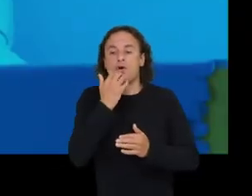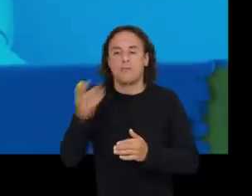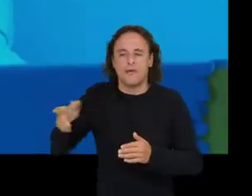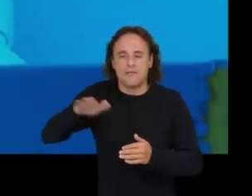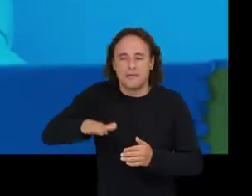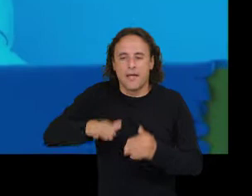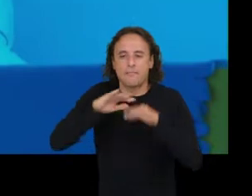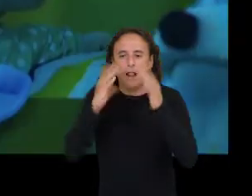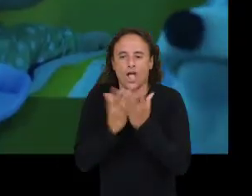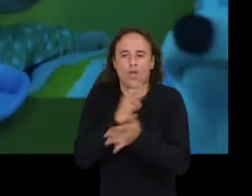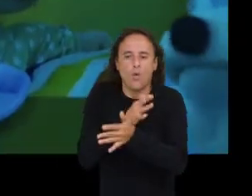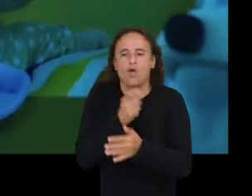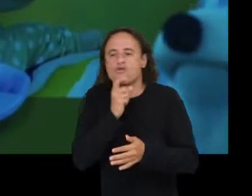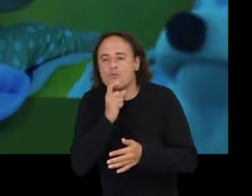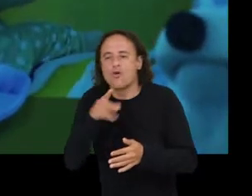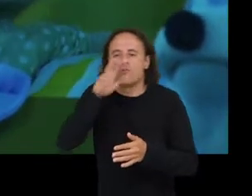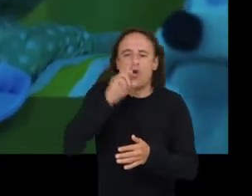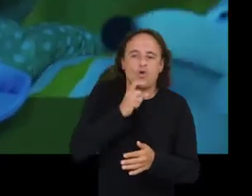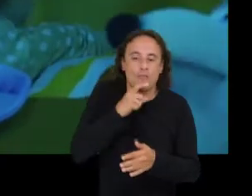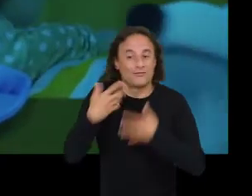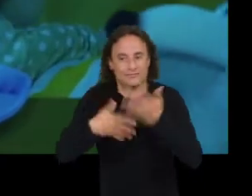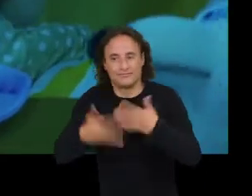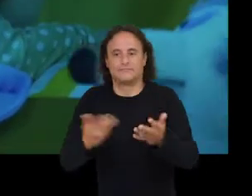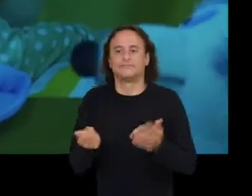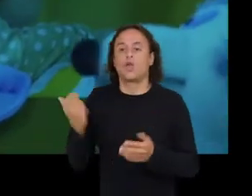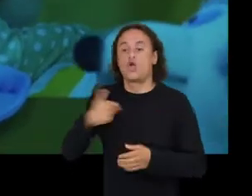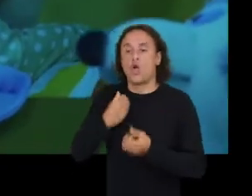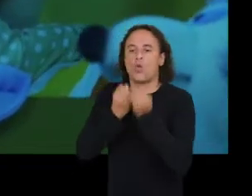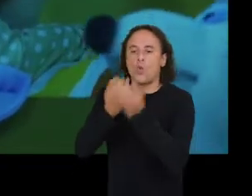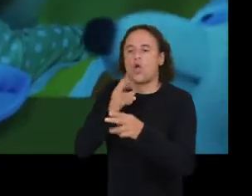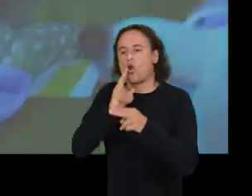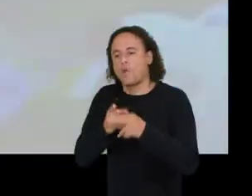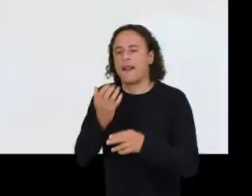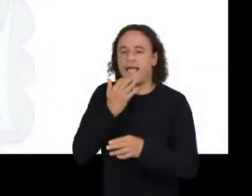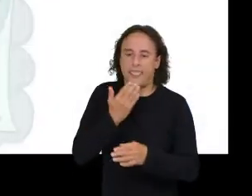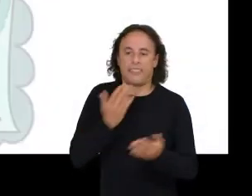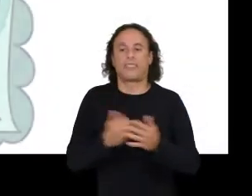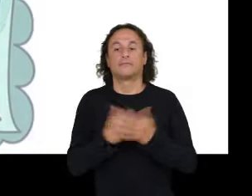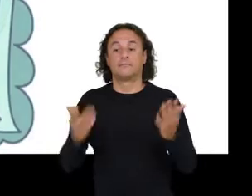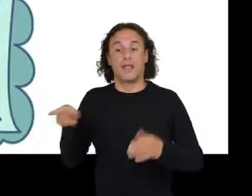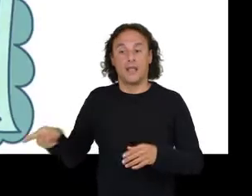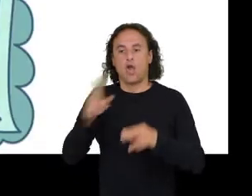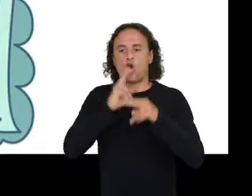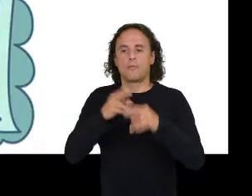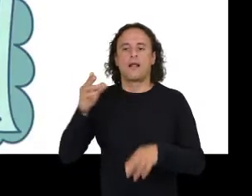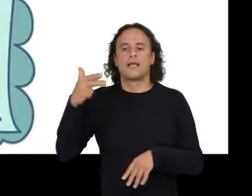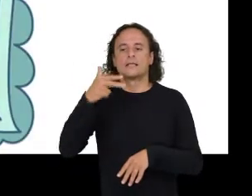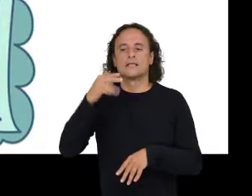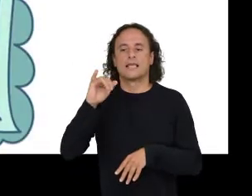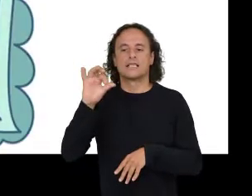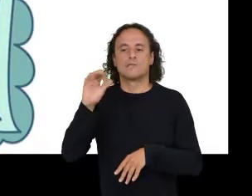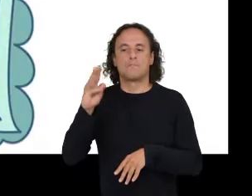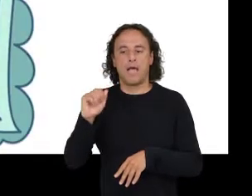as cousas. Eu vou contar como se chama e cantos anos ten. Chámase Chispa. Si,